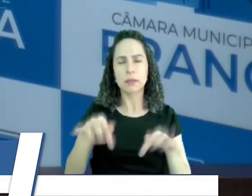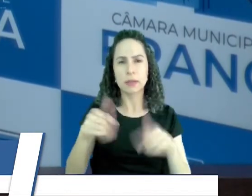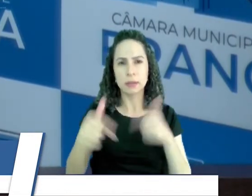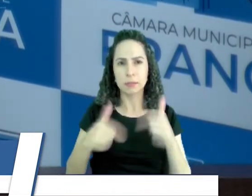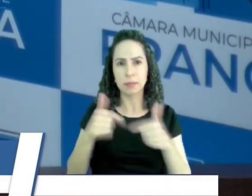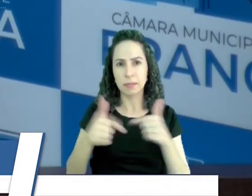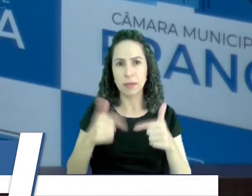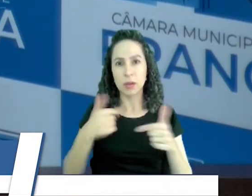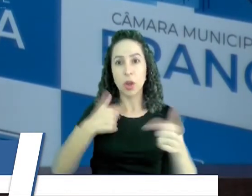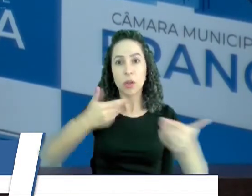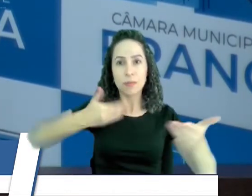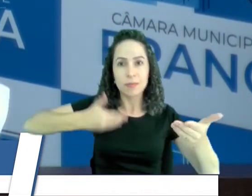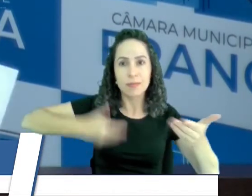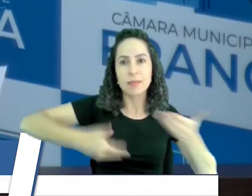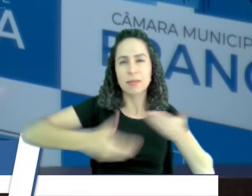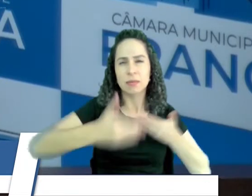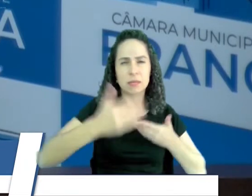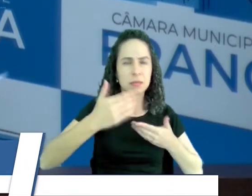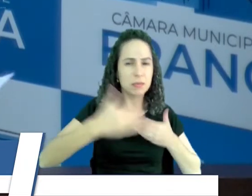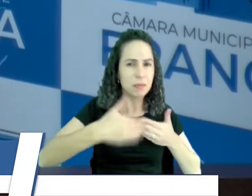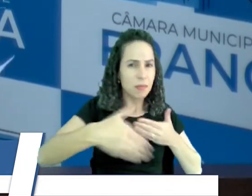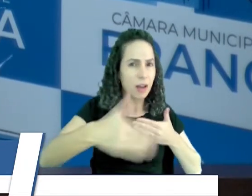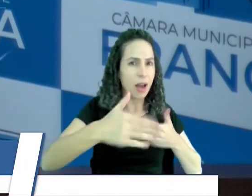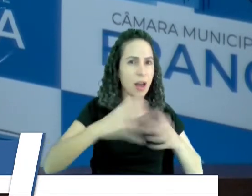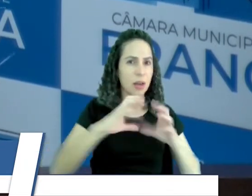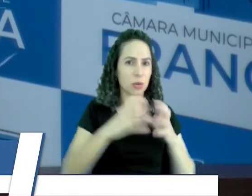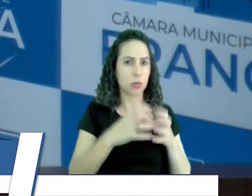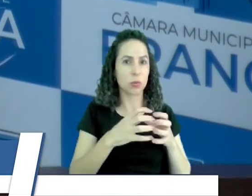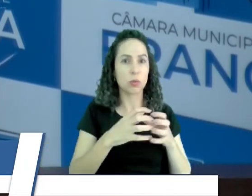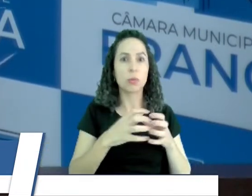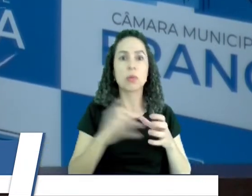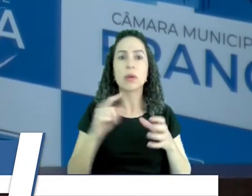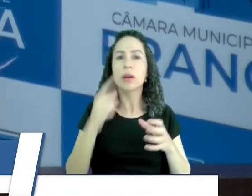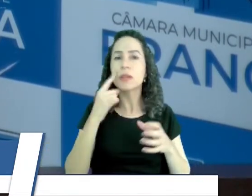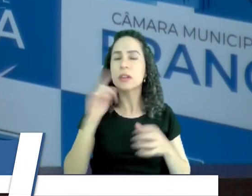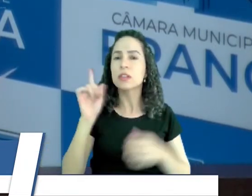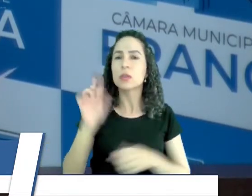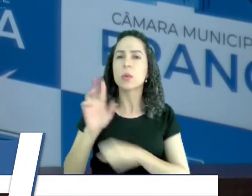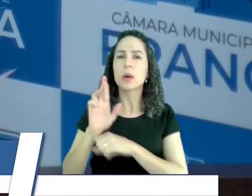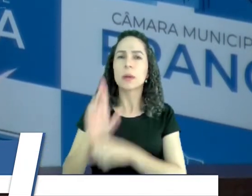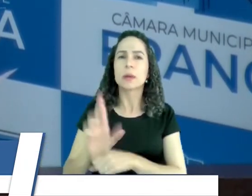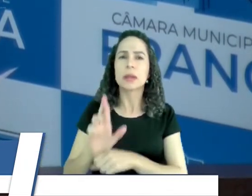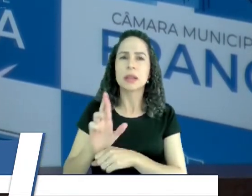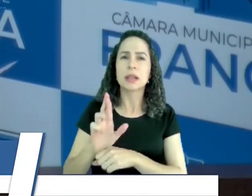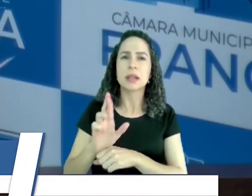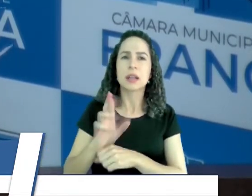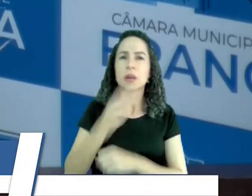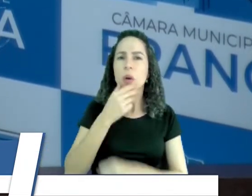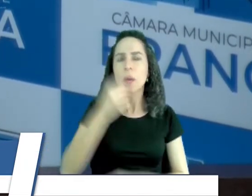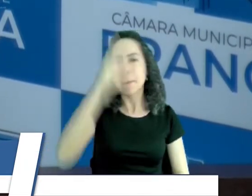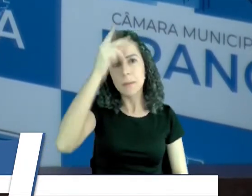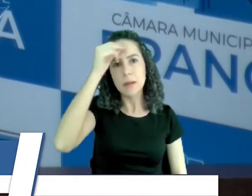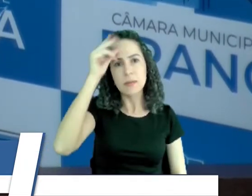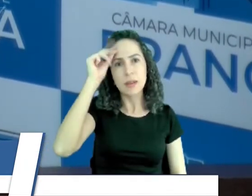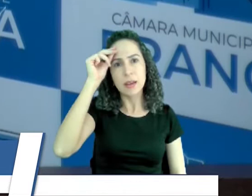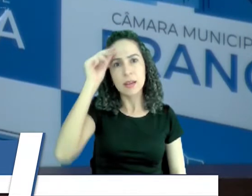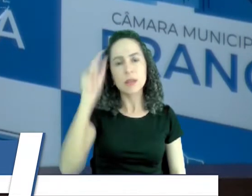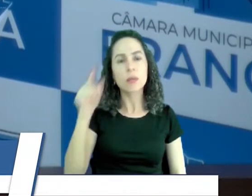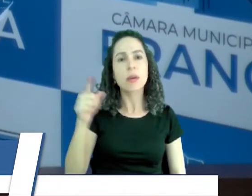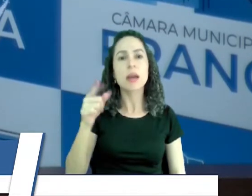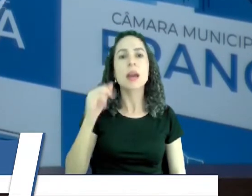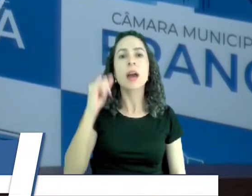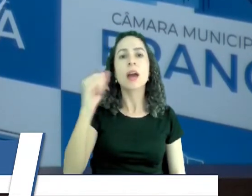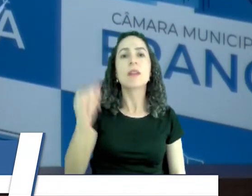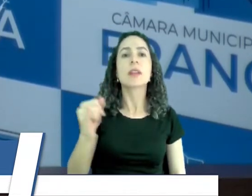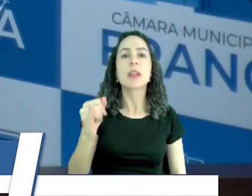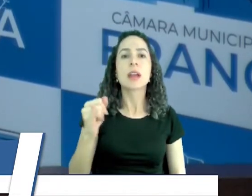a transição daqui a alguns dias do Conselho. Eu vi que tinha um representante do senhor prefeito aqui. Eu gostaria só de mencionar,